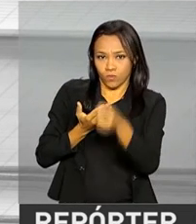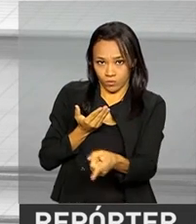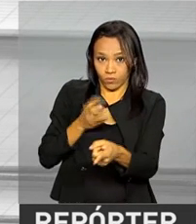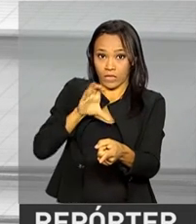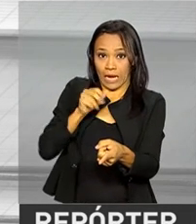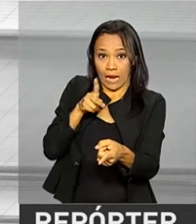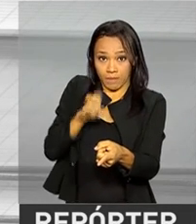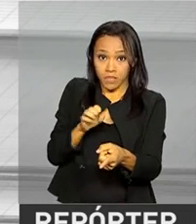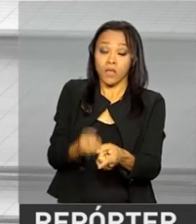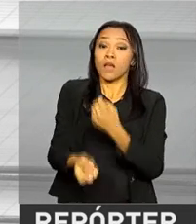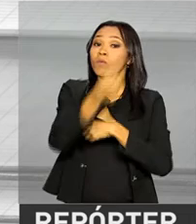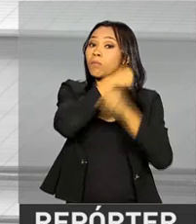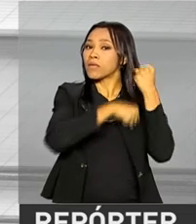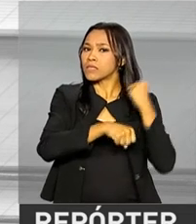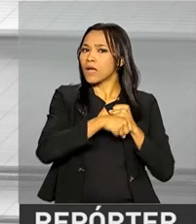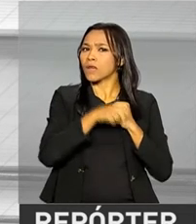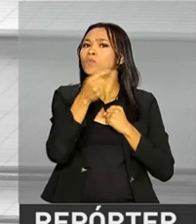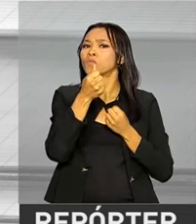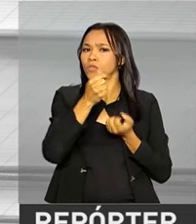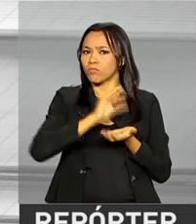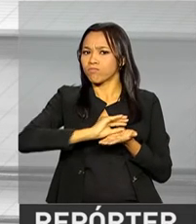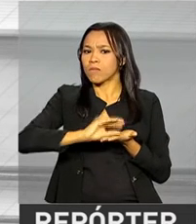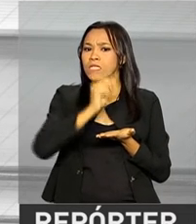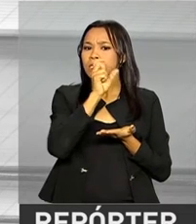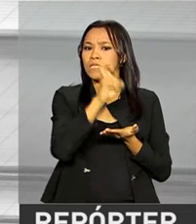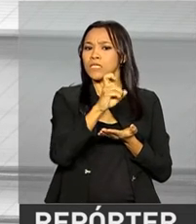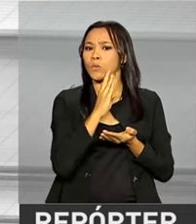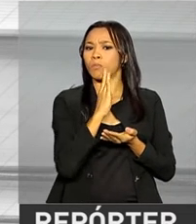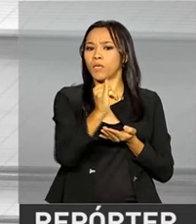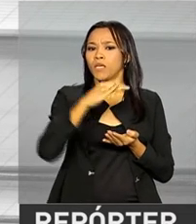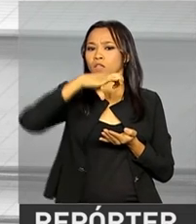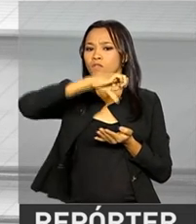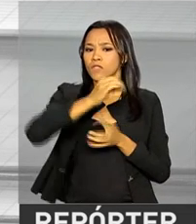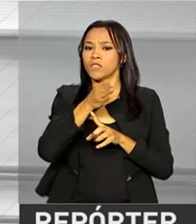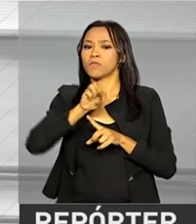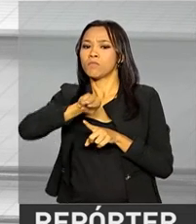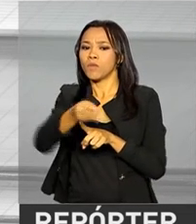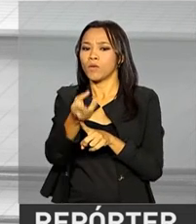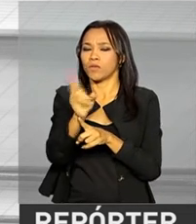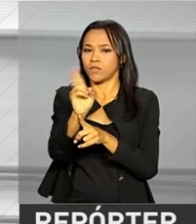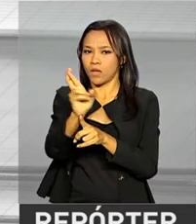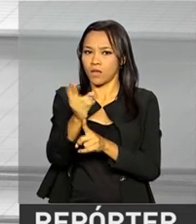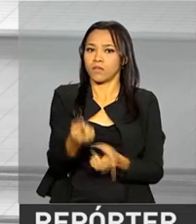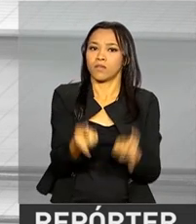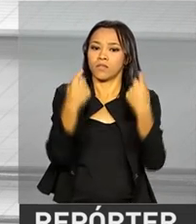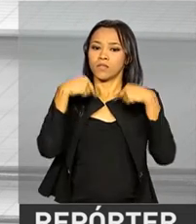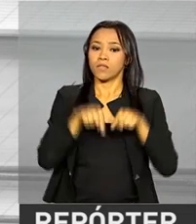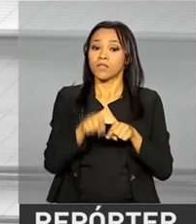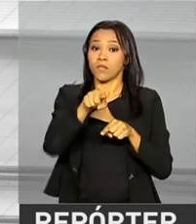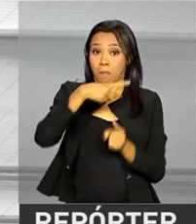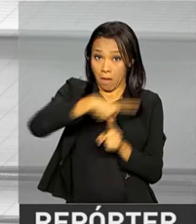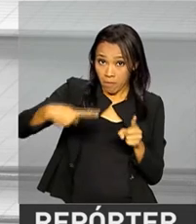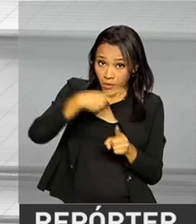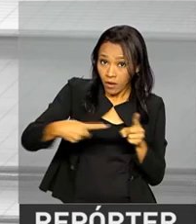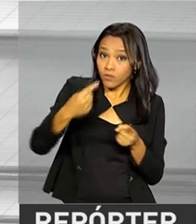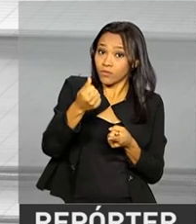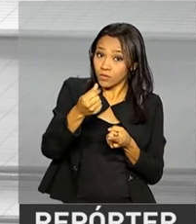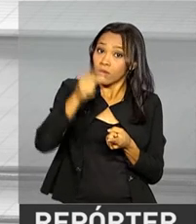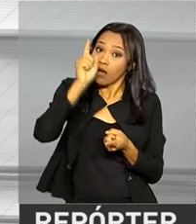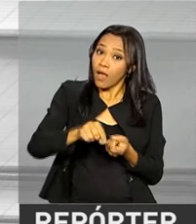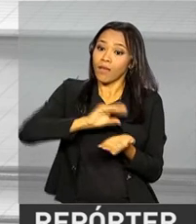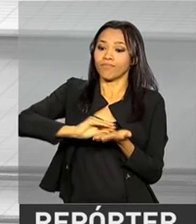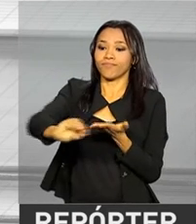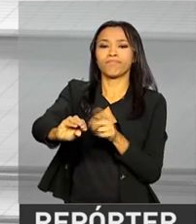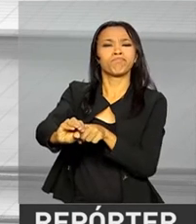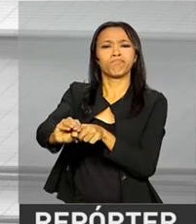só no ano passado o orçamento foi de 5 bilhões e 900 milhões de reais a maior parte do recurso foi para financiar